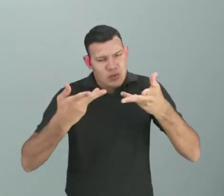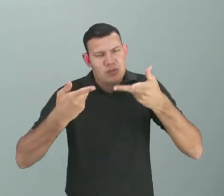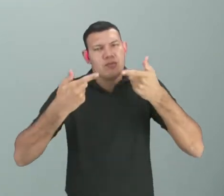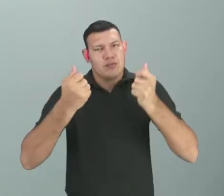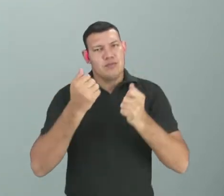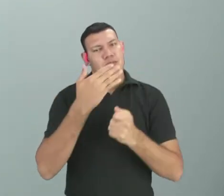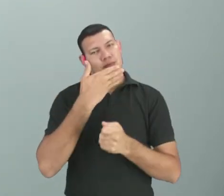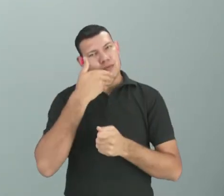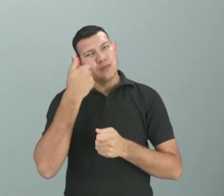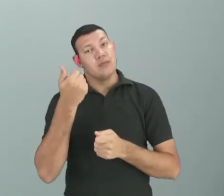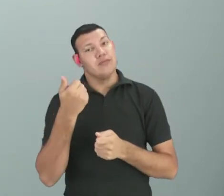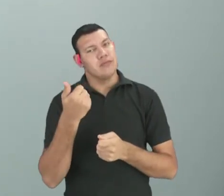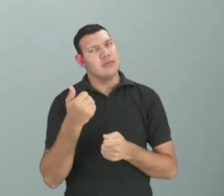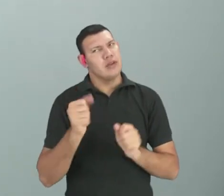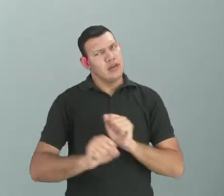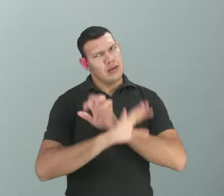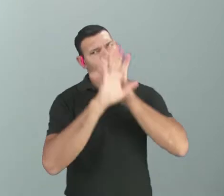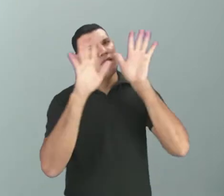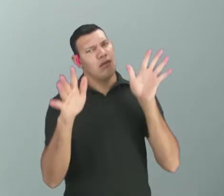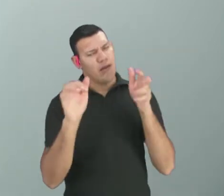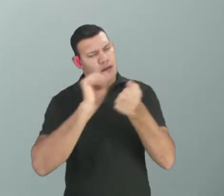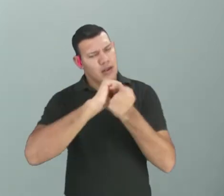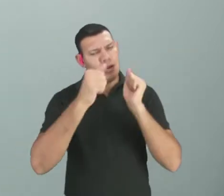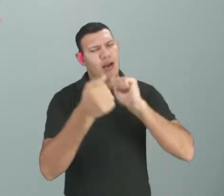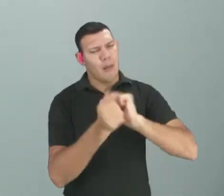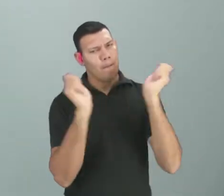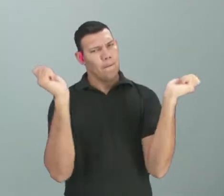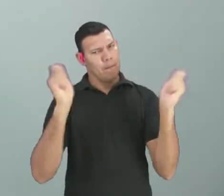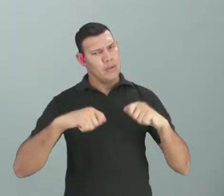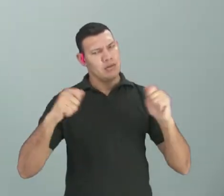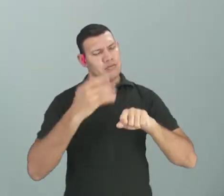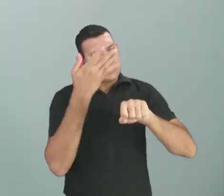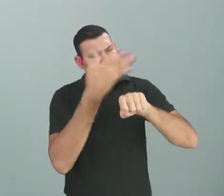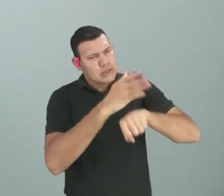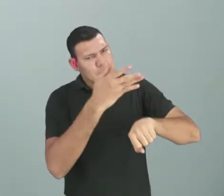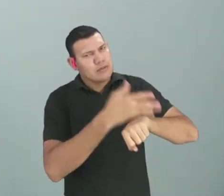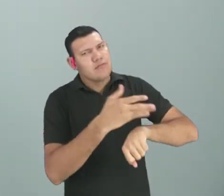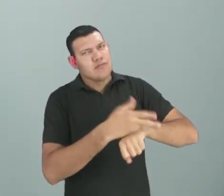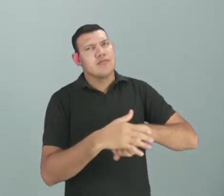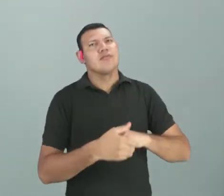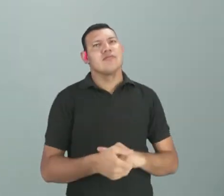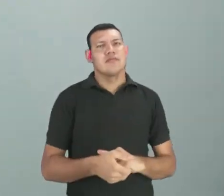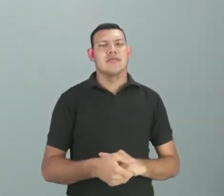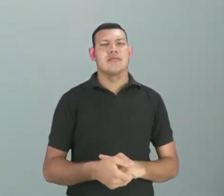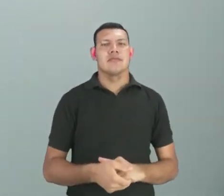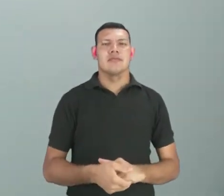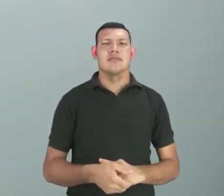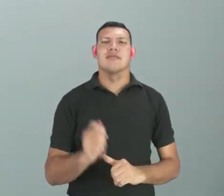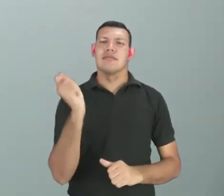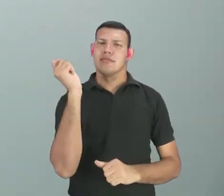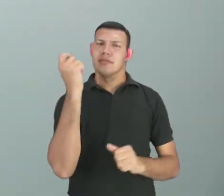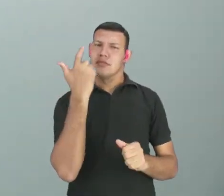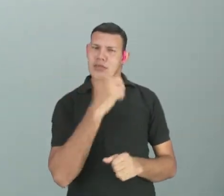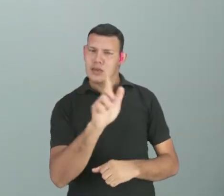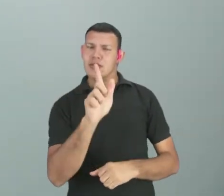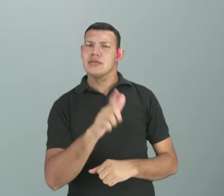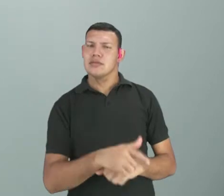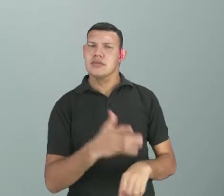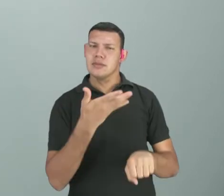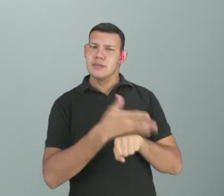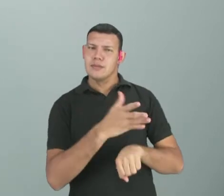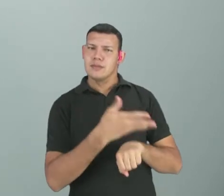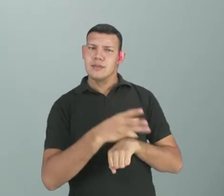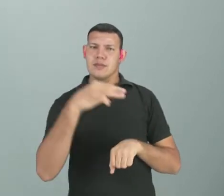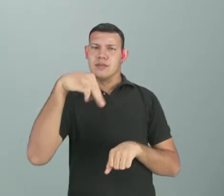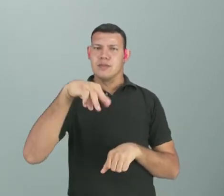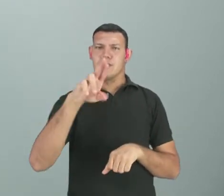modalidade. Claro que ele poderia se adaptar e com treinamentos, sim, poder participar do Muay Thai. Mas,